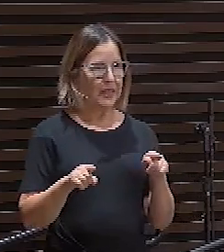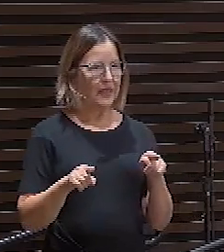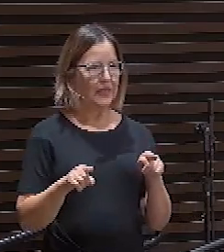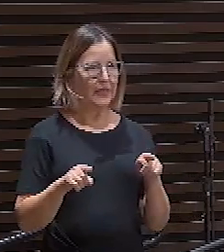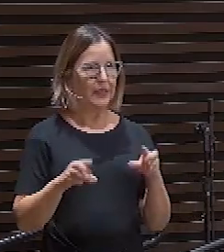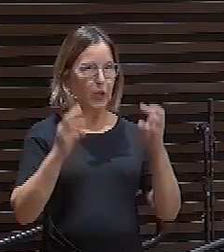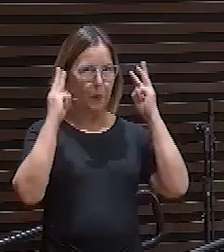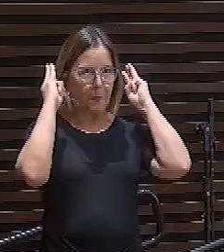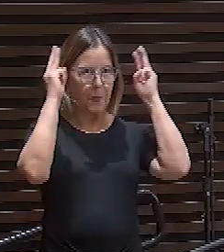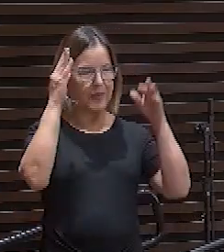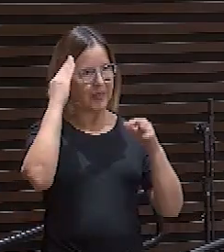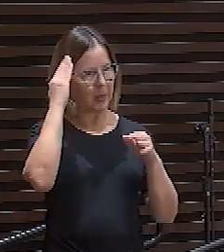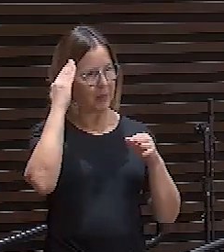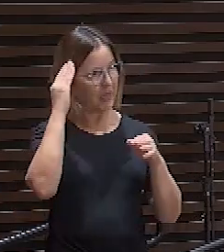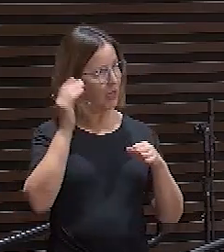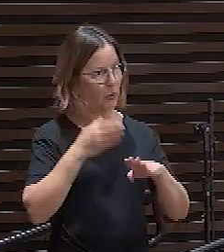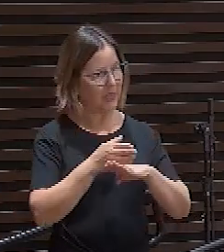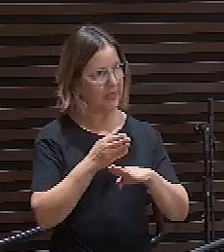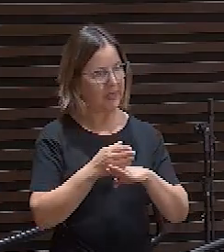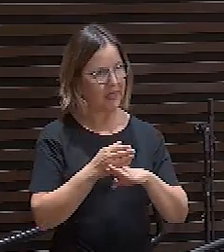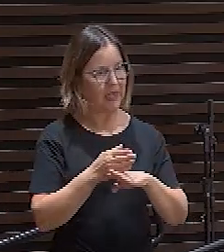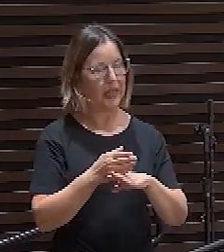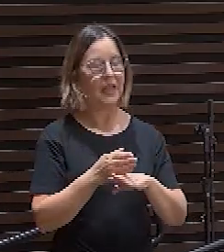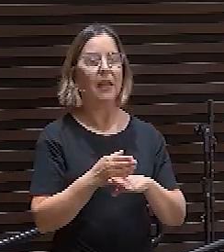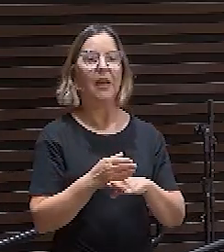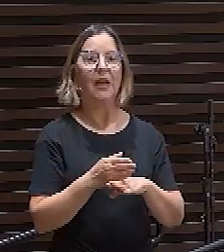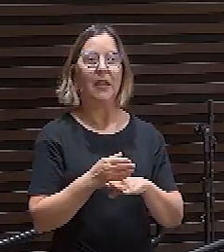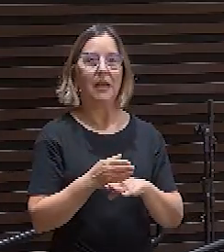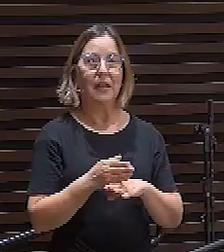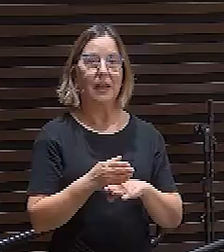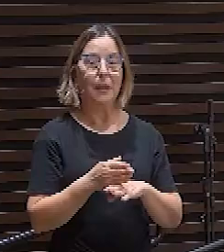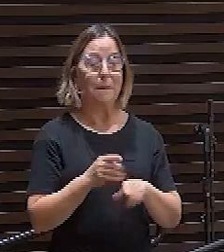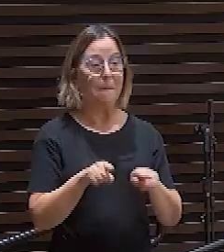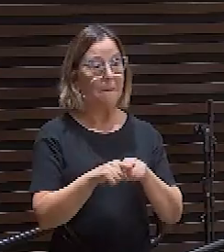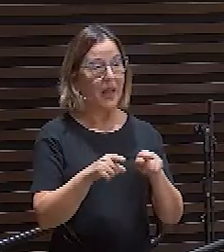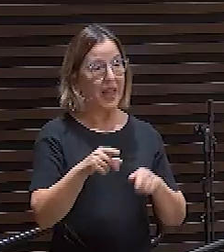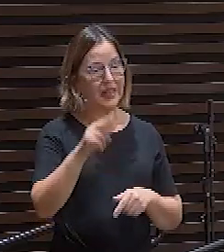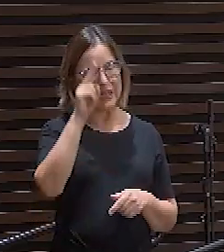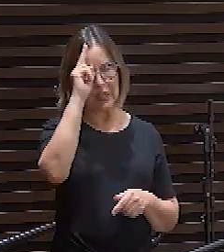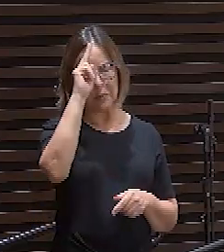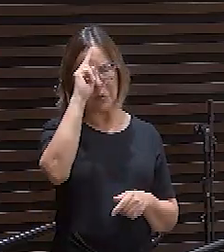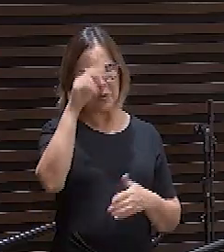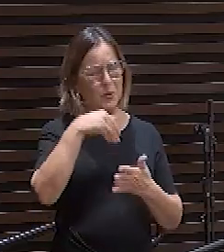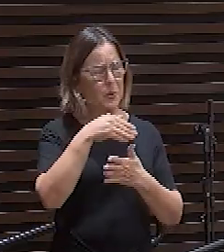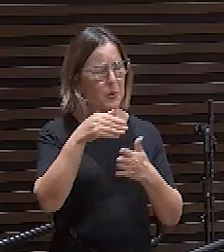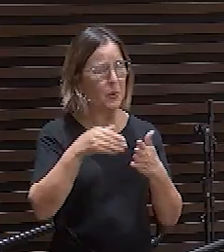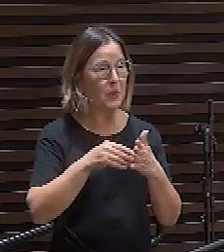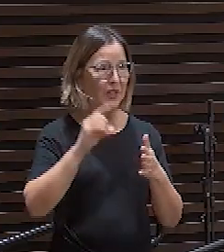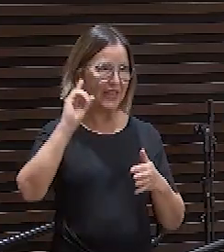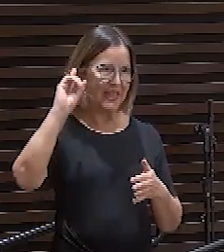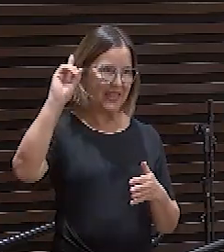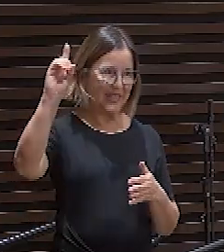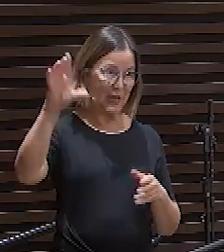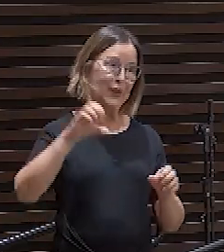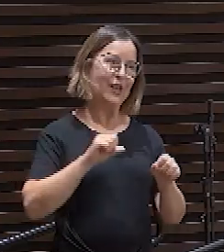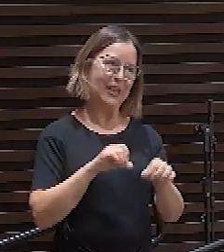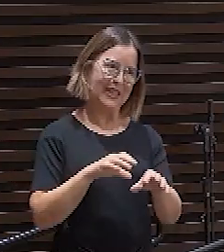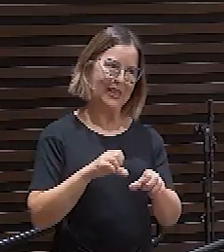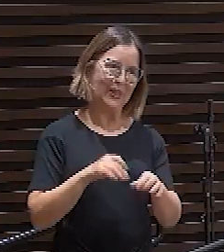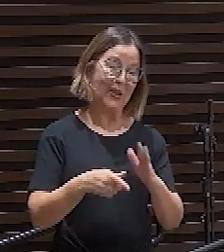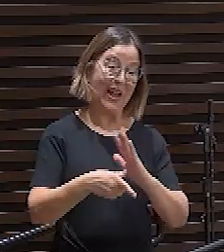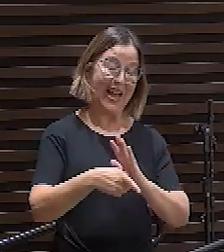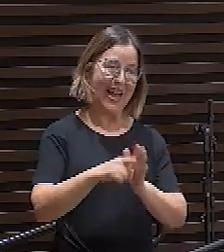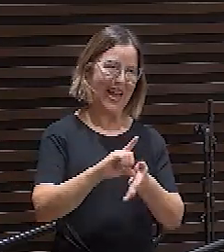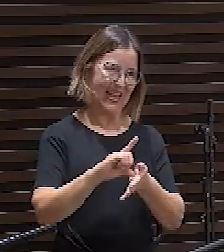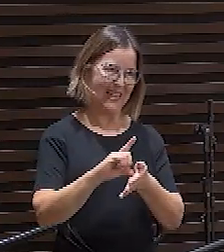iria entrar na terra prometida, ele então relembrou tudo que Deus havia lhe ensinado